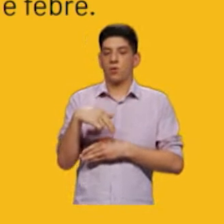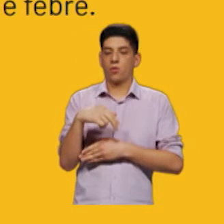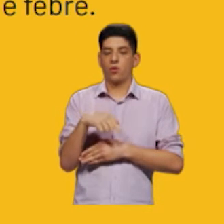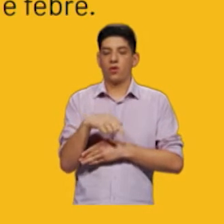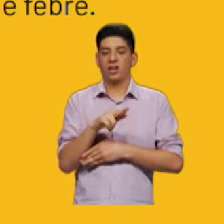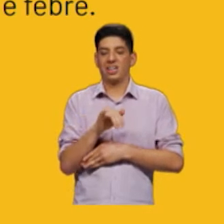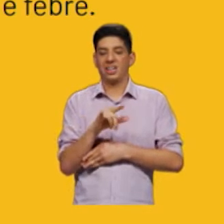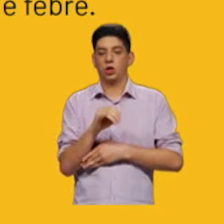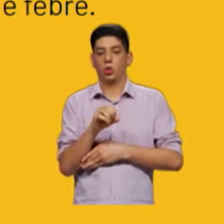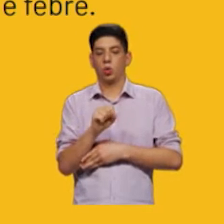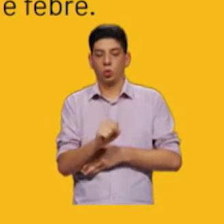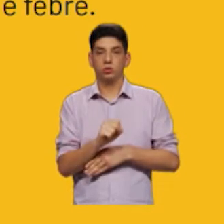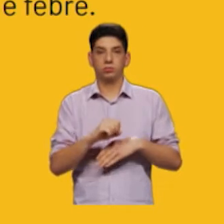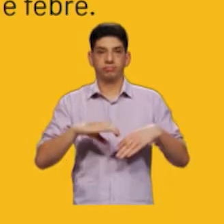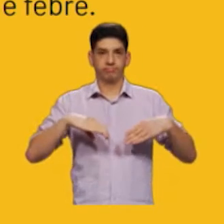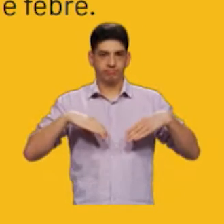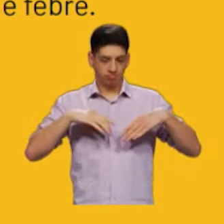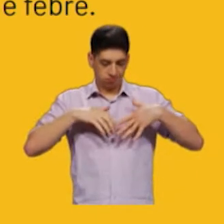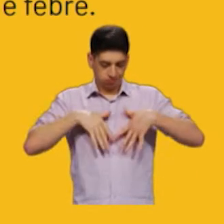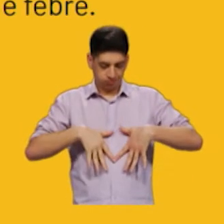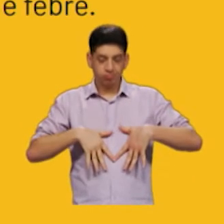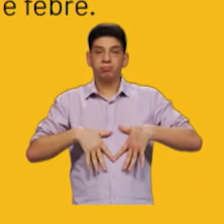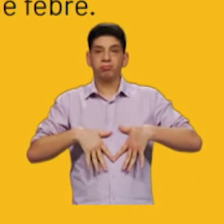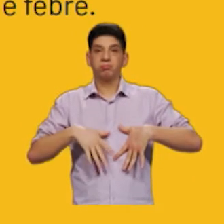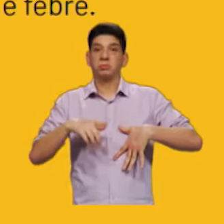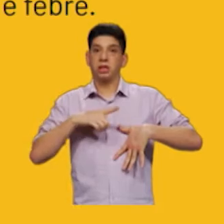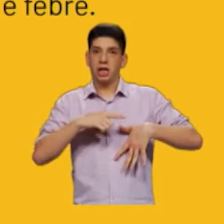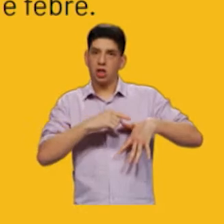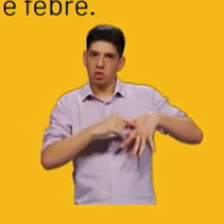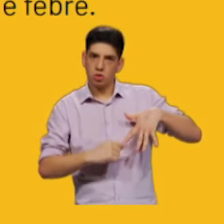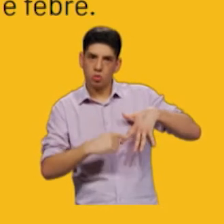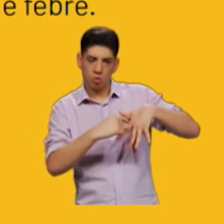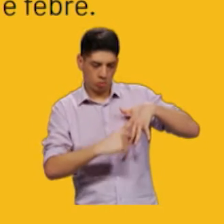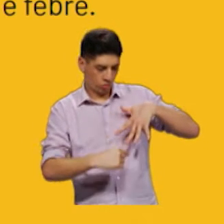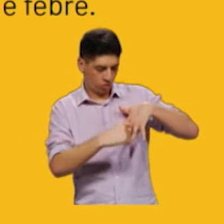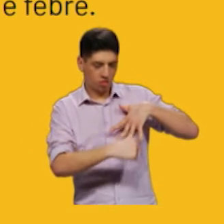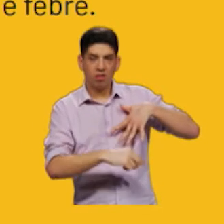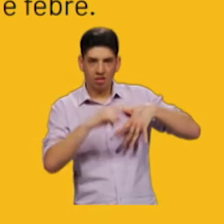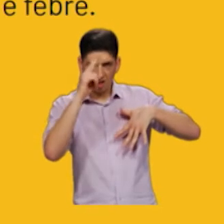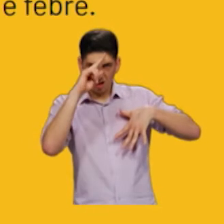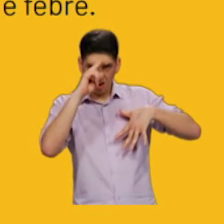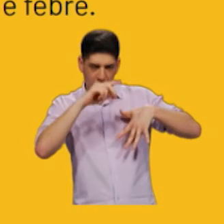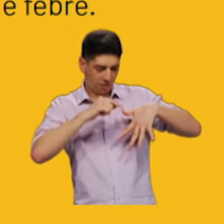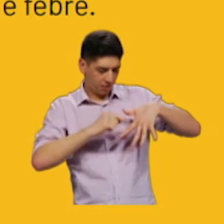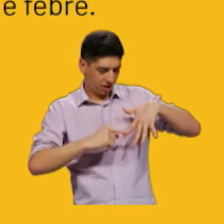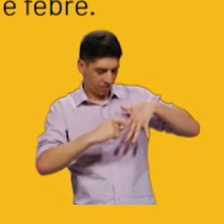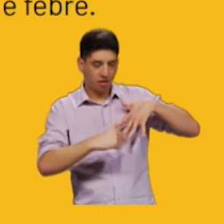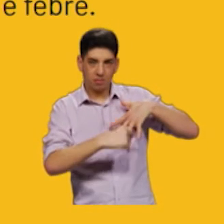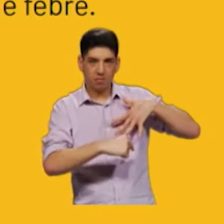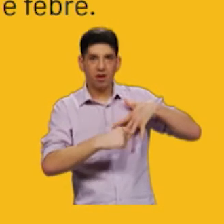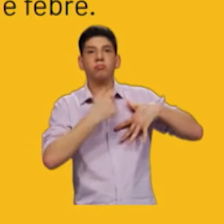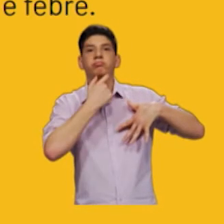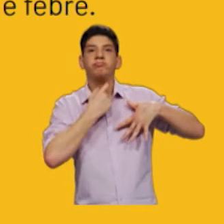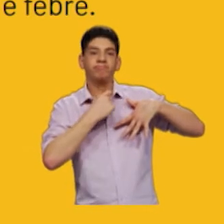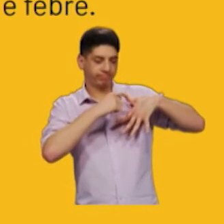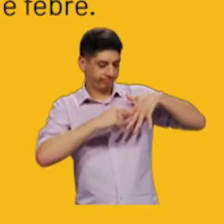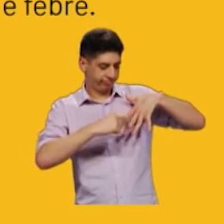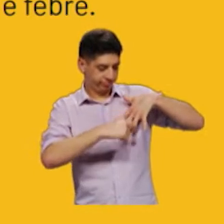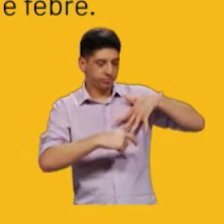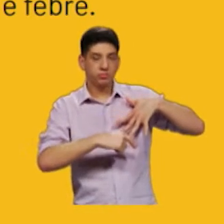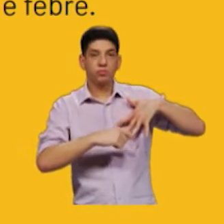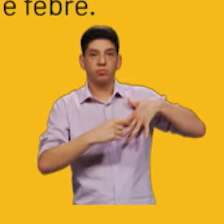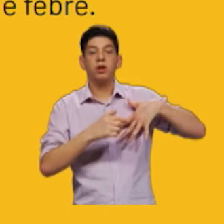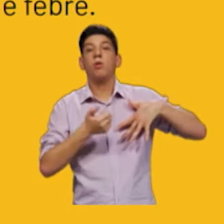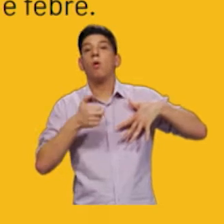bronquíolos. Então, a bronquite, ela acontece nesses tubos, né, que a gente falou da ramificação da traqueia, que vai levar esse ar até os